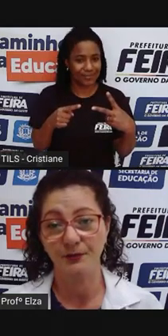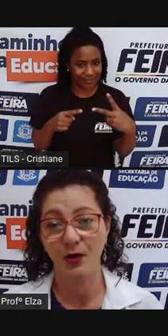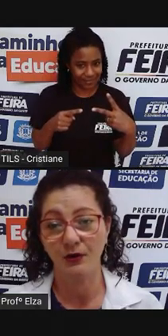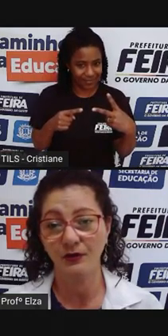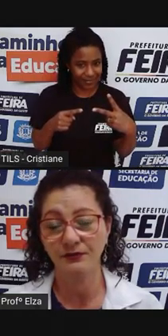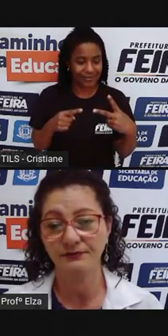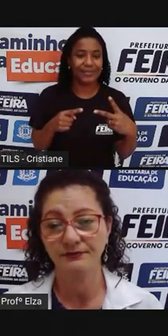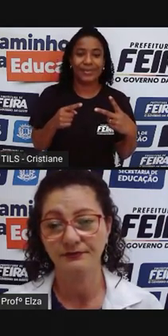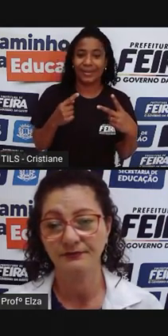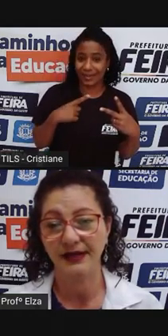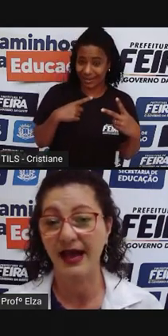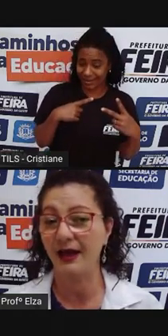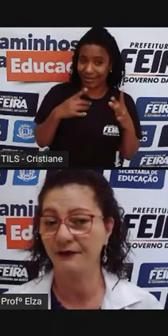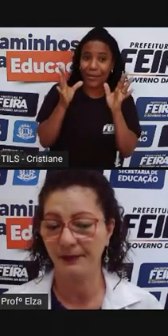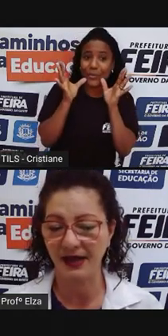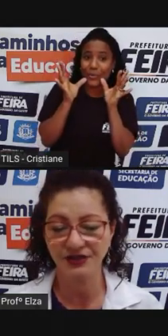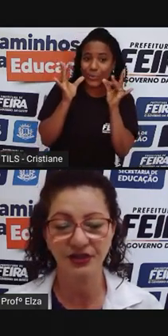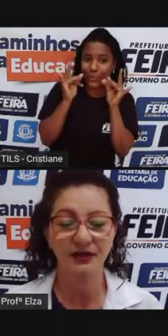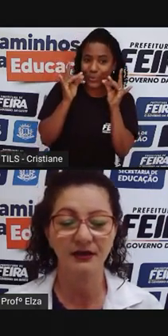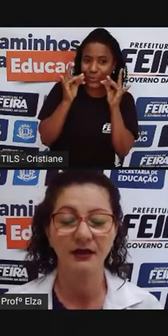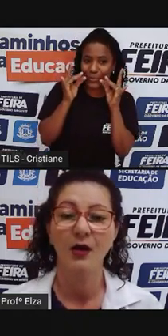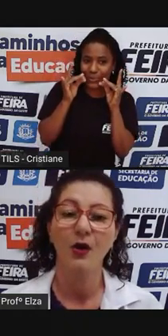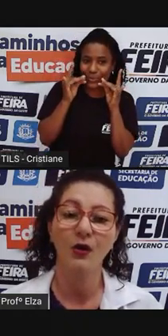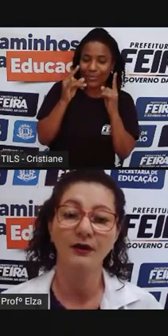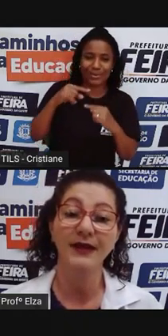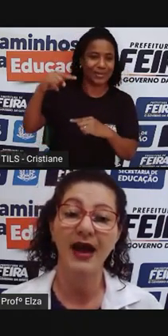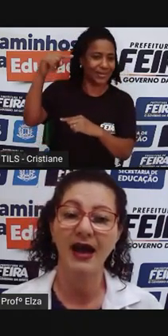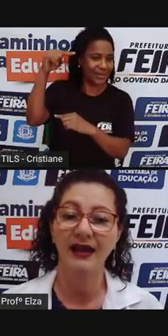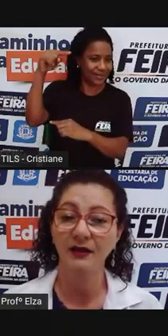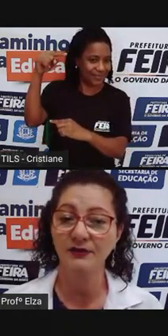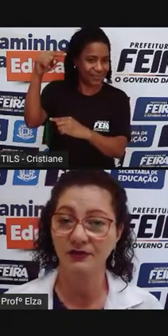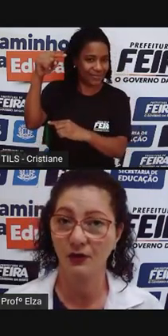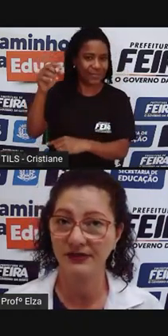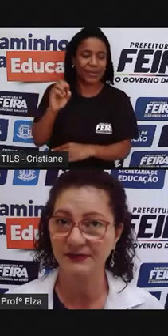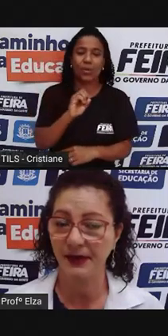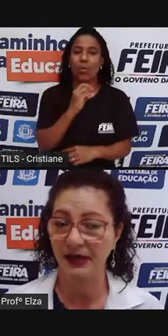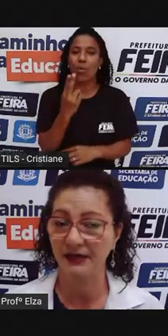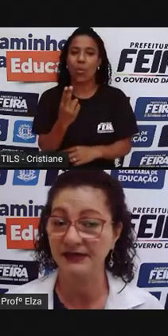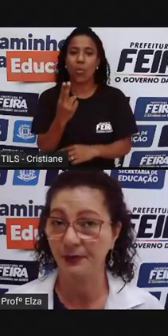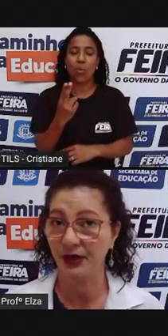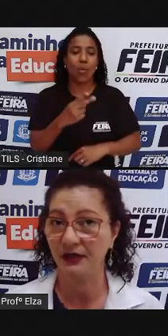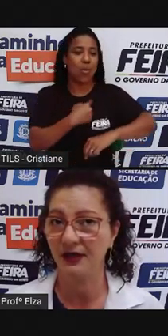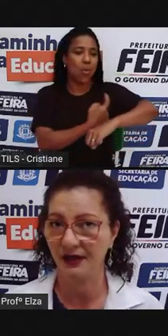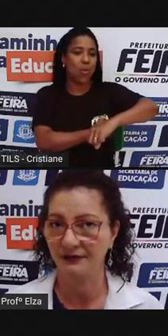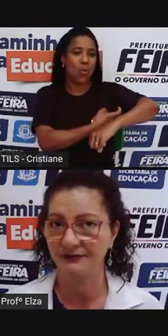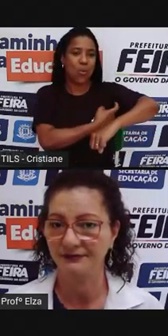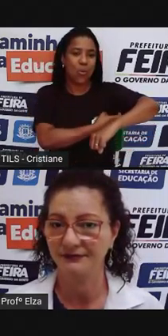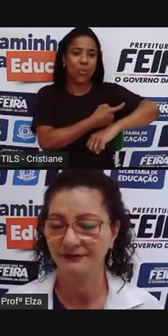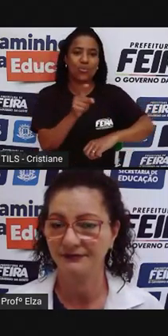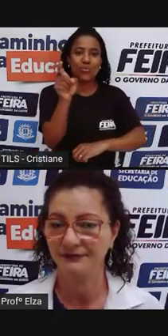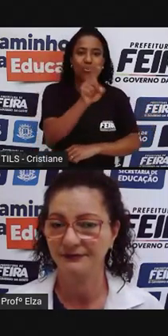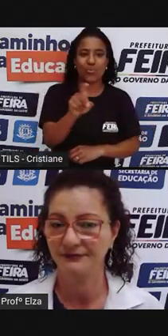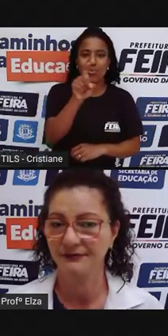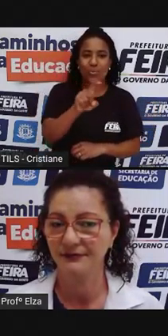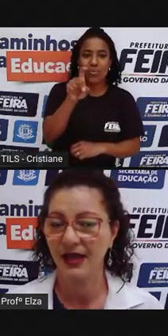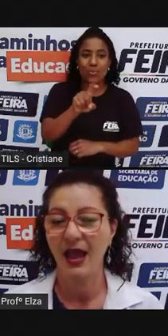plastic bottle, garrafa plástica, or aerosol spray can.